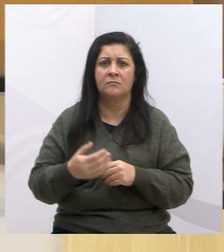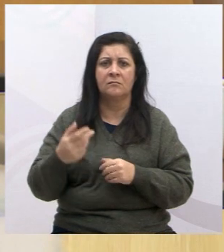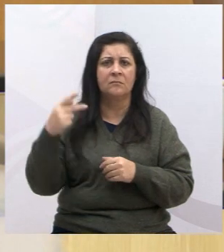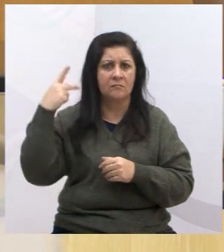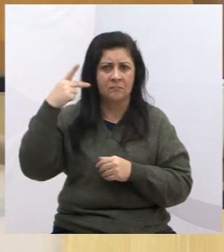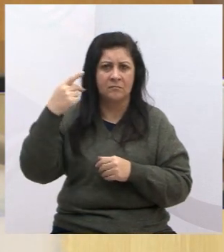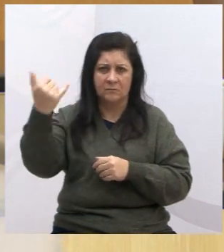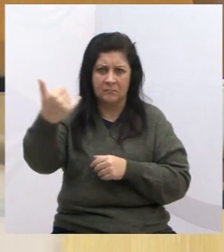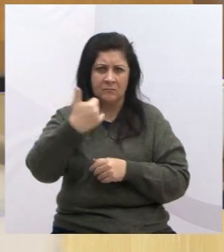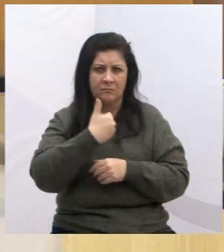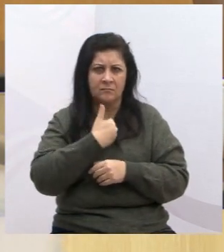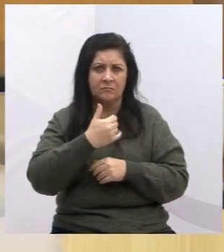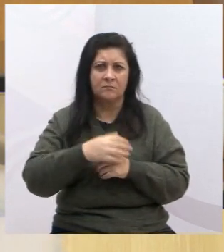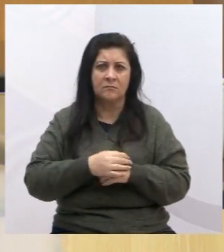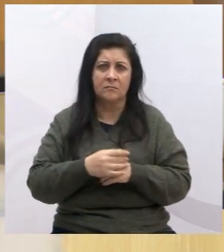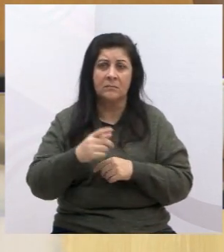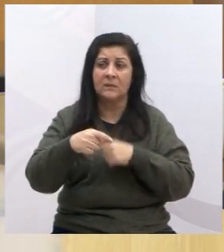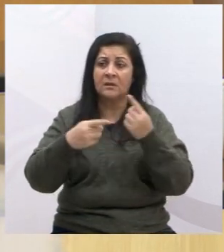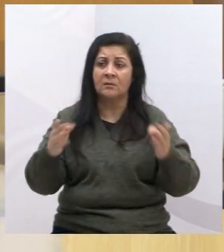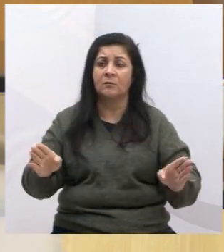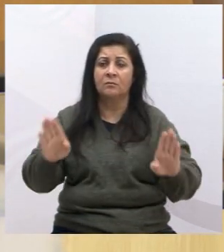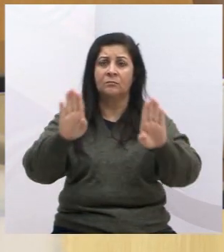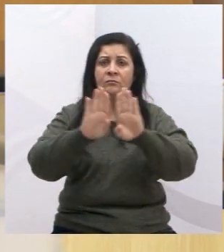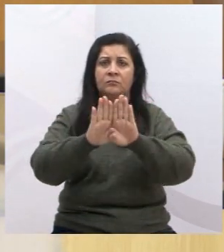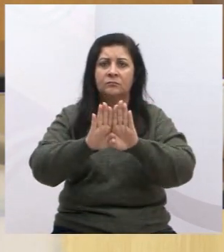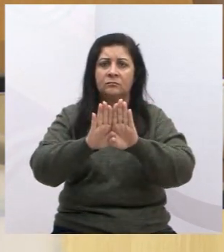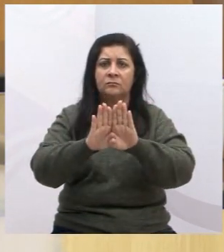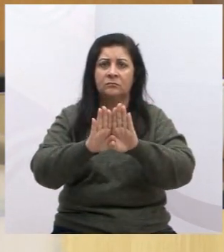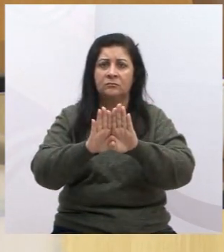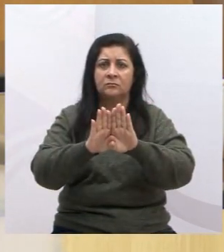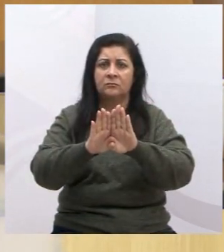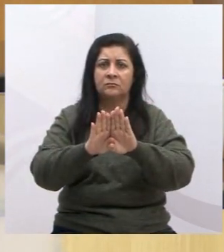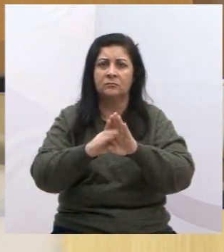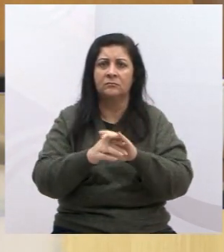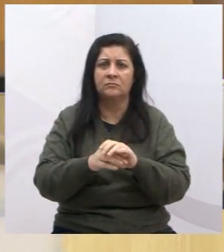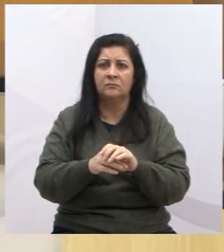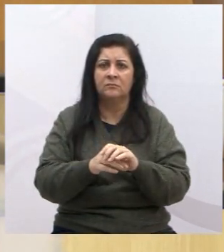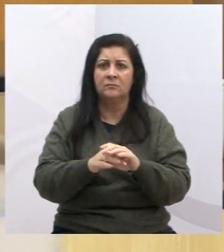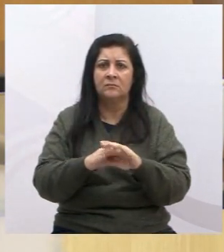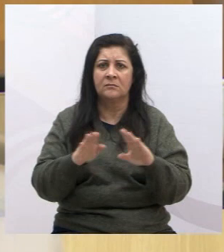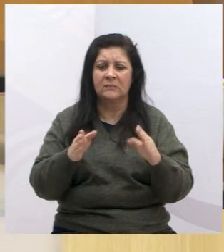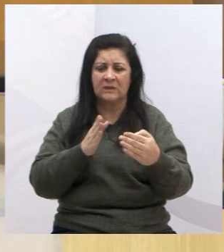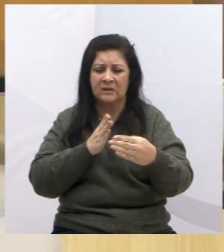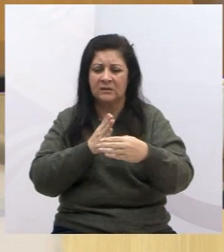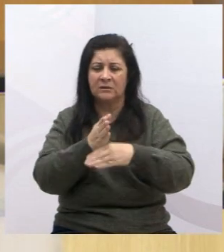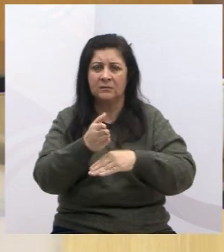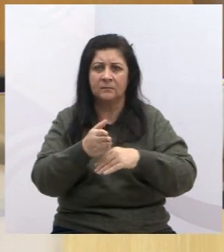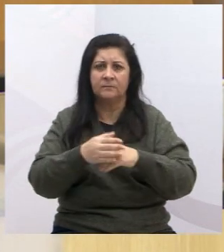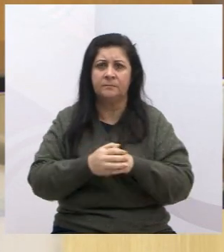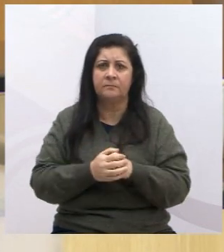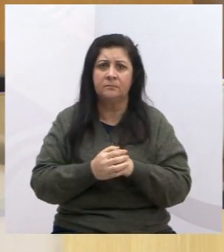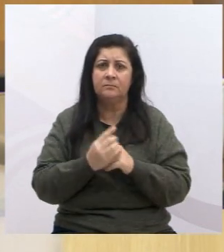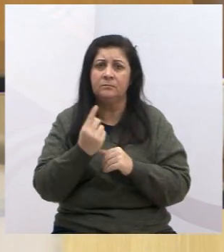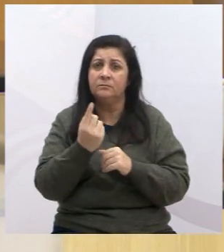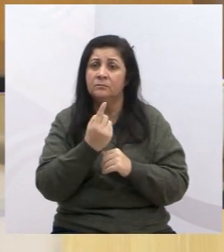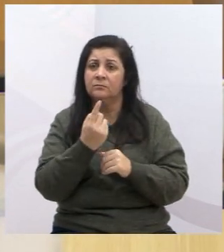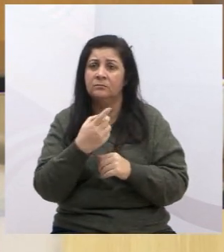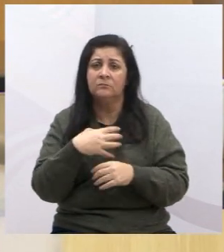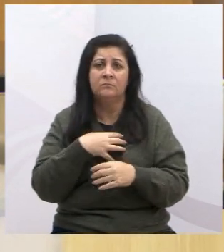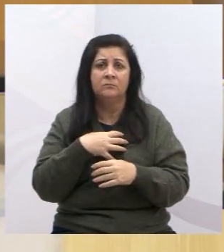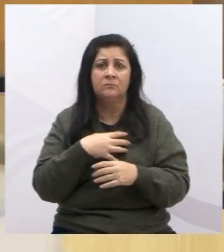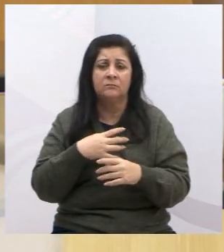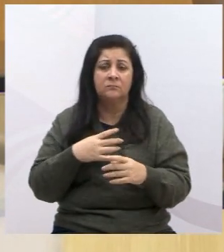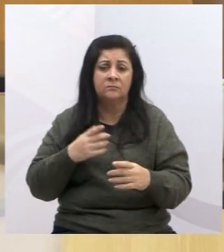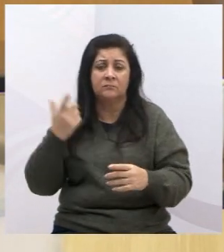informação que, após o fechamento dessa passagem, a cerca foi violada, sendo o único meio encontrado